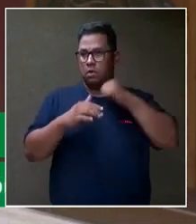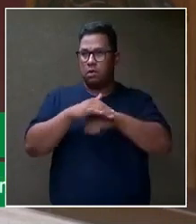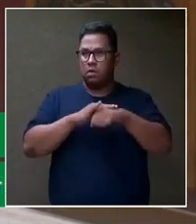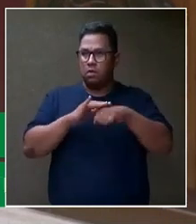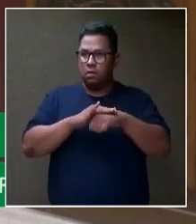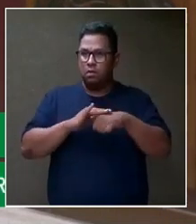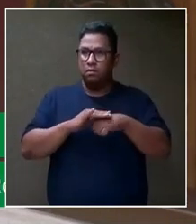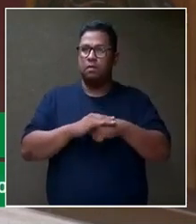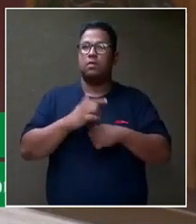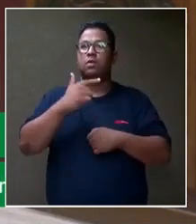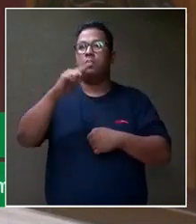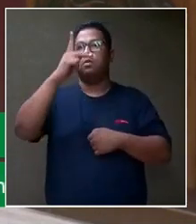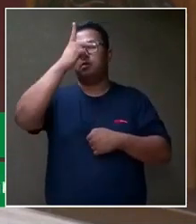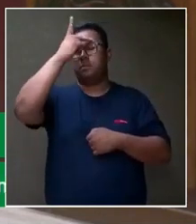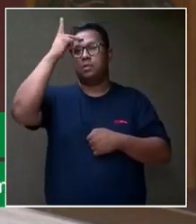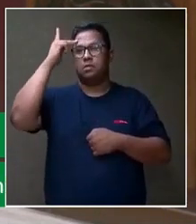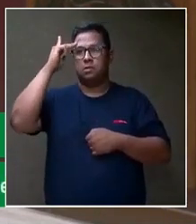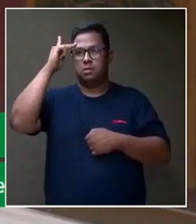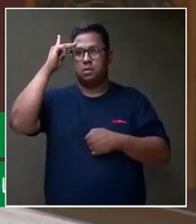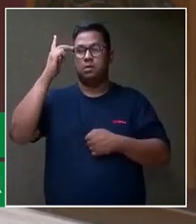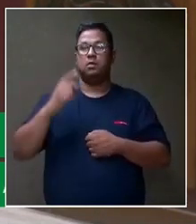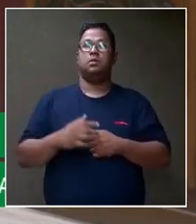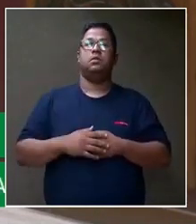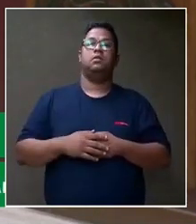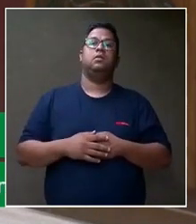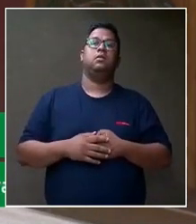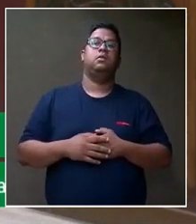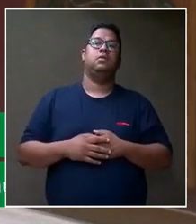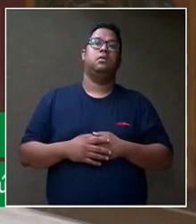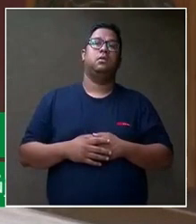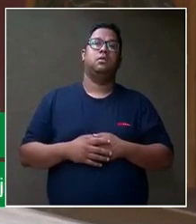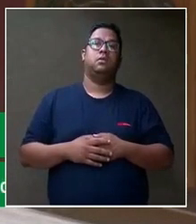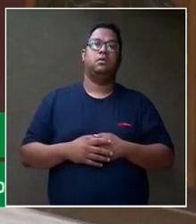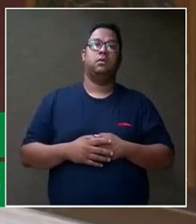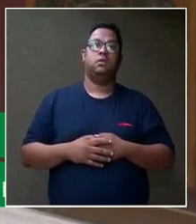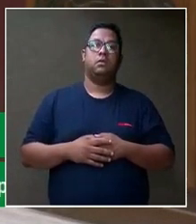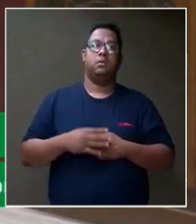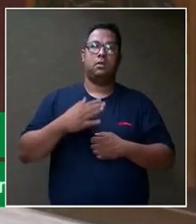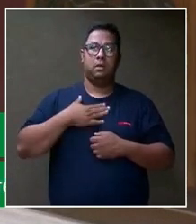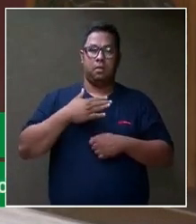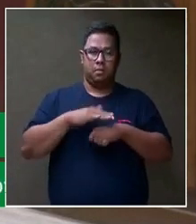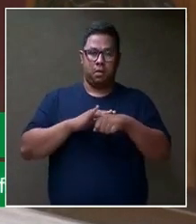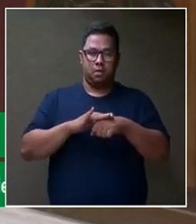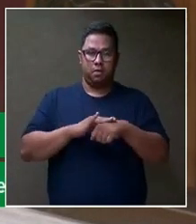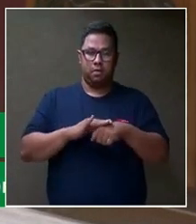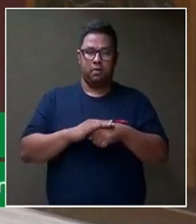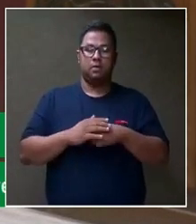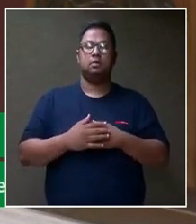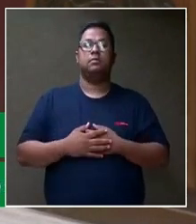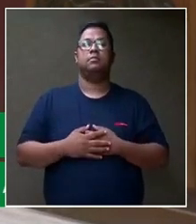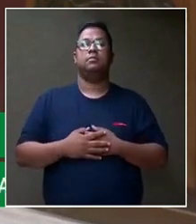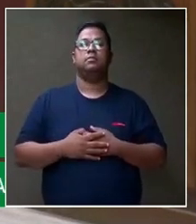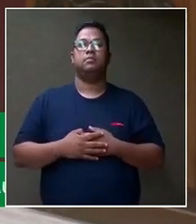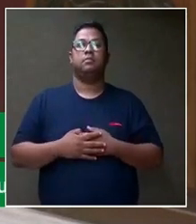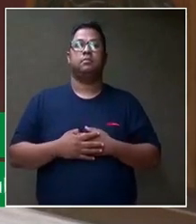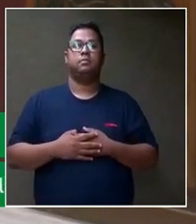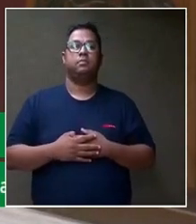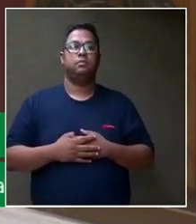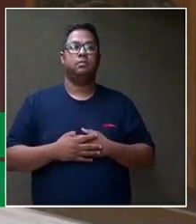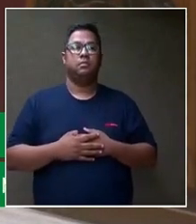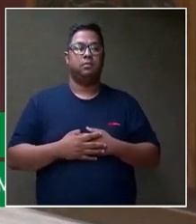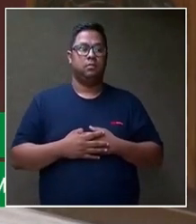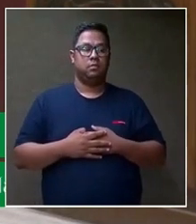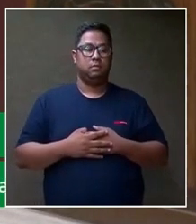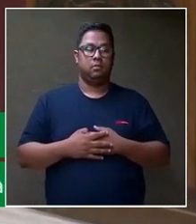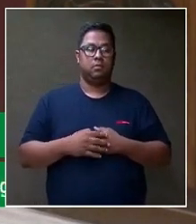dela com a outra pessoa? Eu acho que foi com a minha, na minha conversa que ela foi viu, com ela. Você. Ela